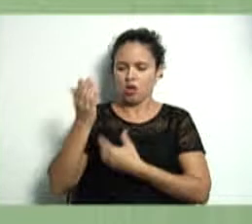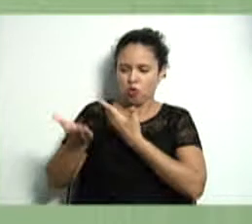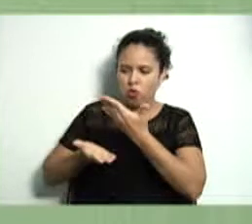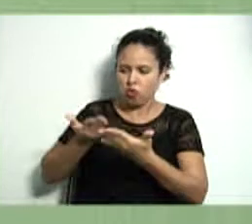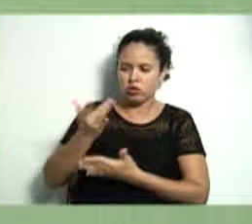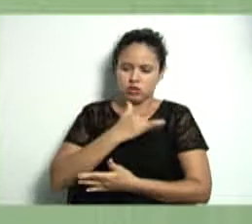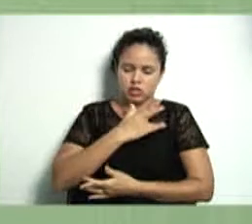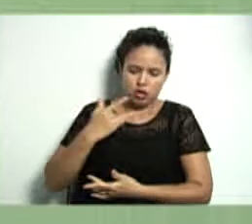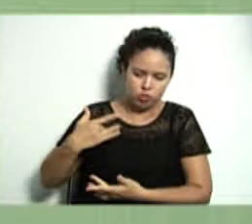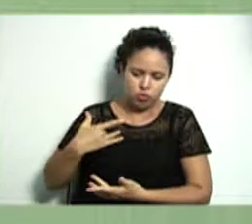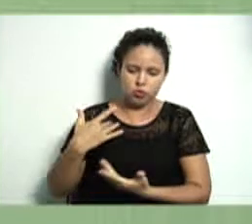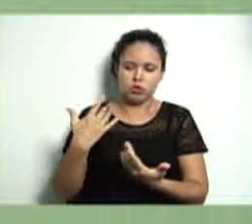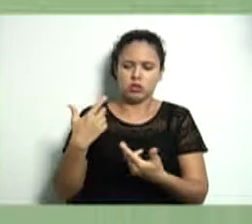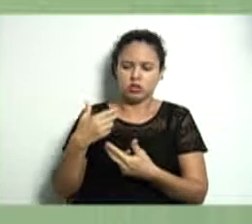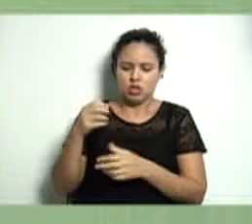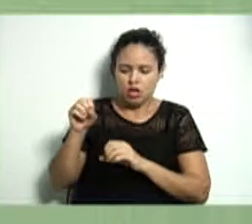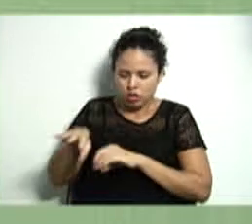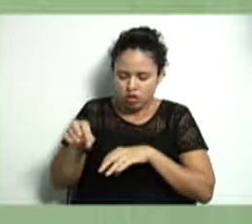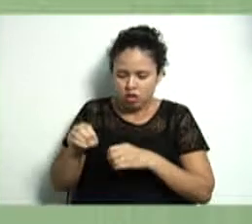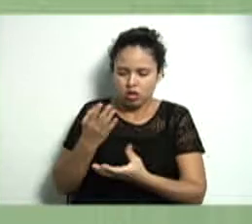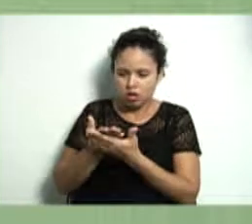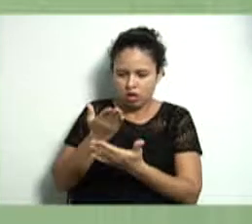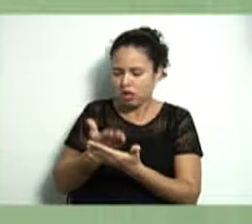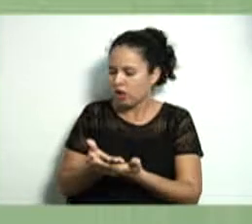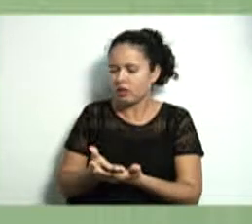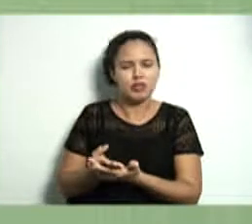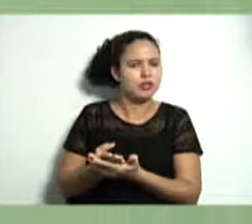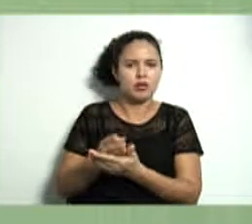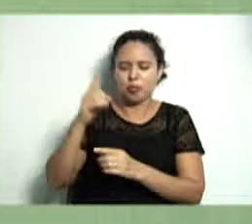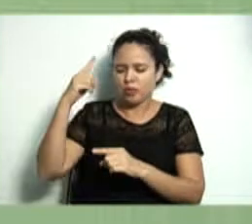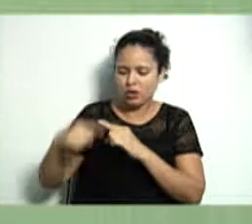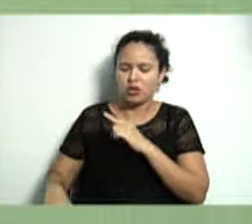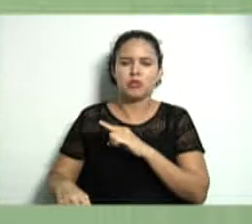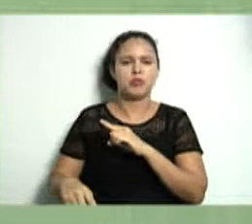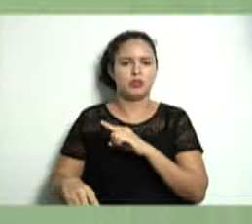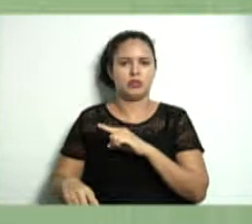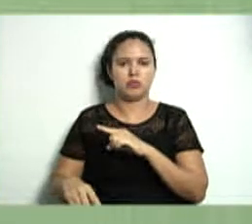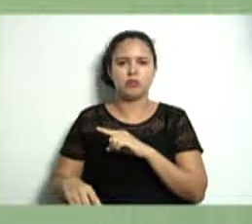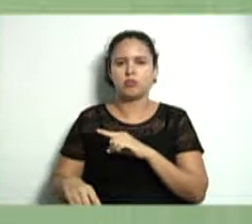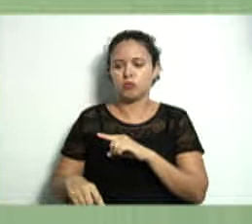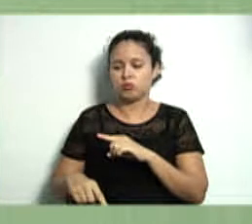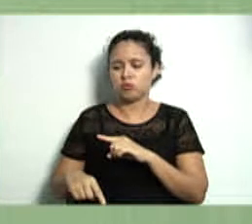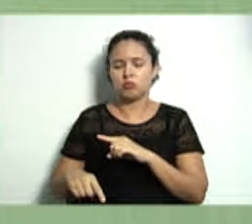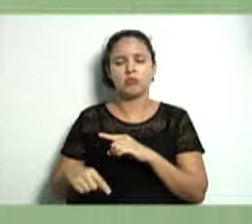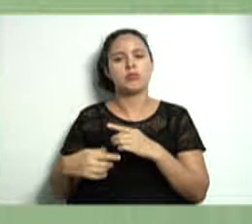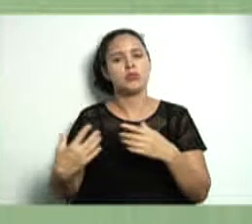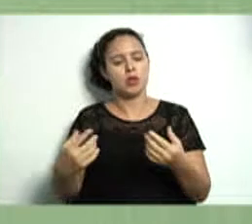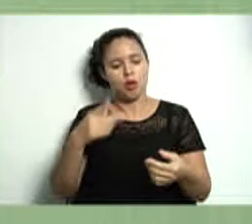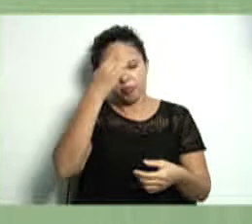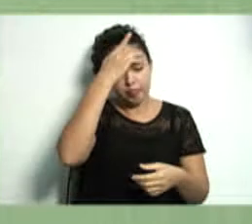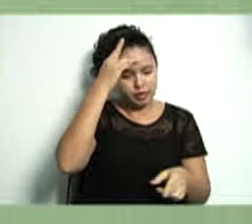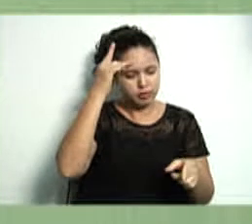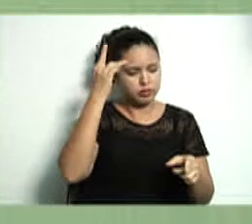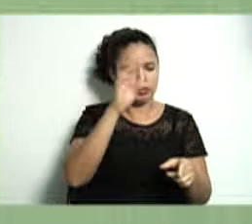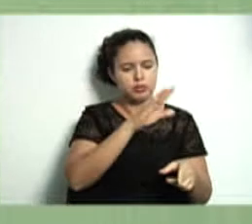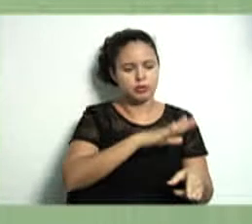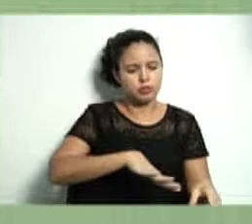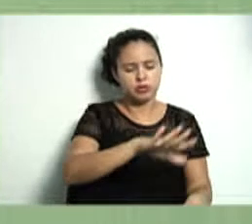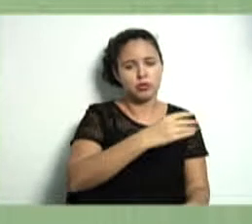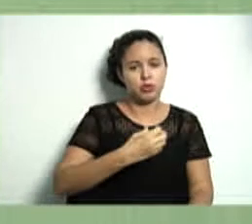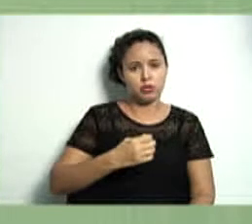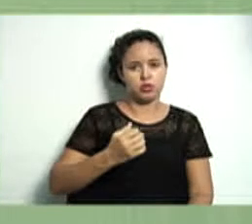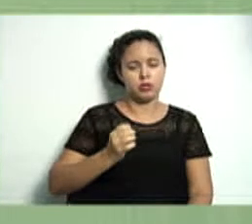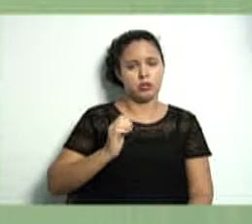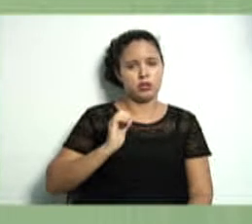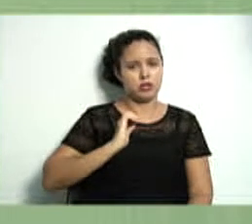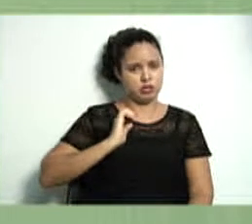Eles podiam ser posse de outras pessoas, né? Essa foi uma forma pela qual nós, seres humanos,